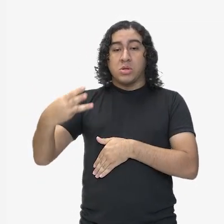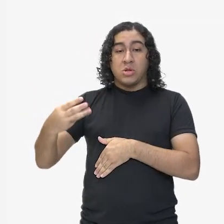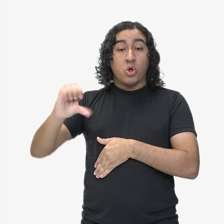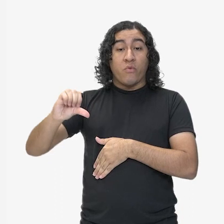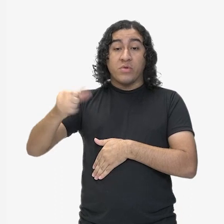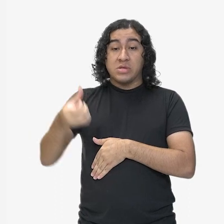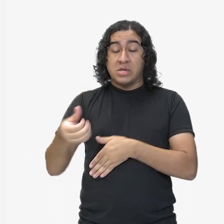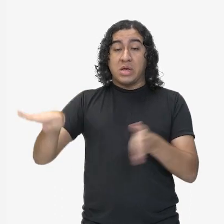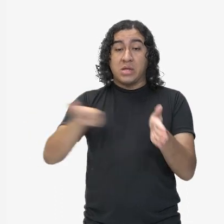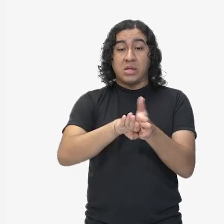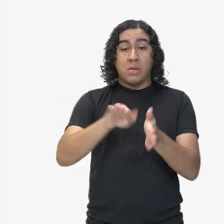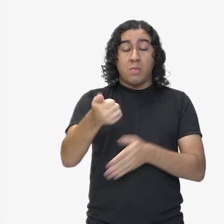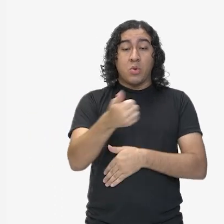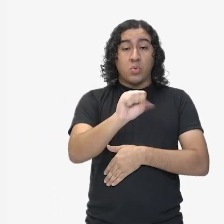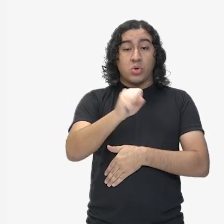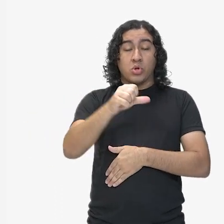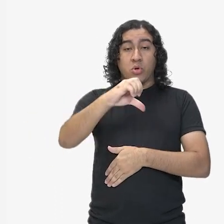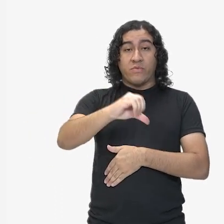1896 e